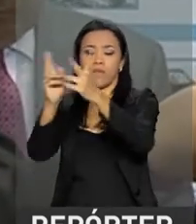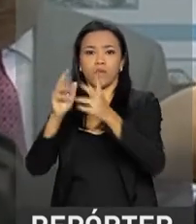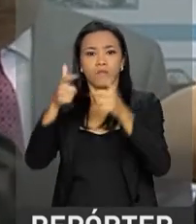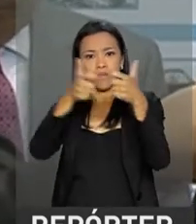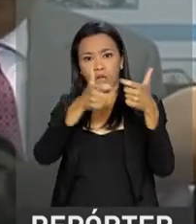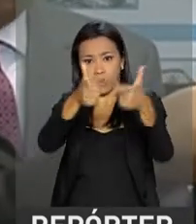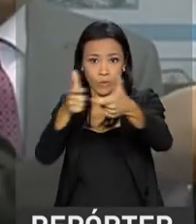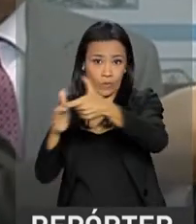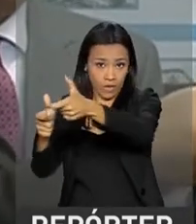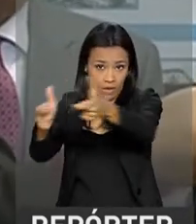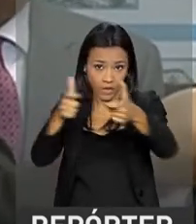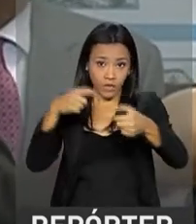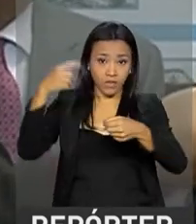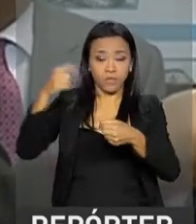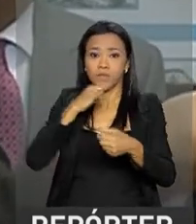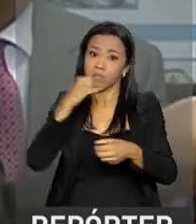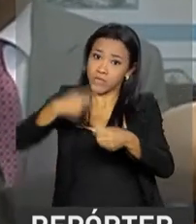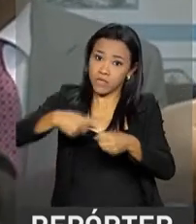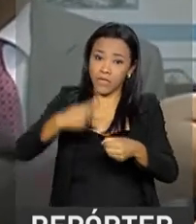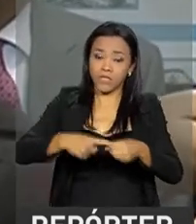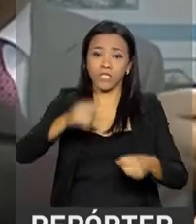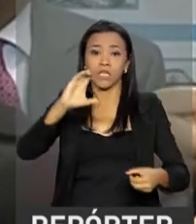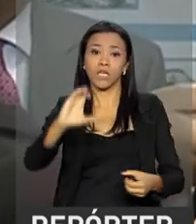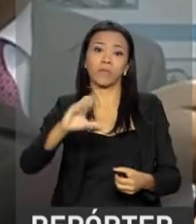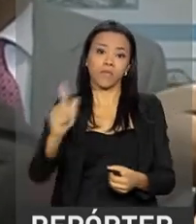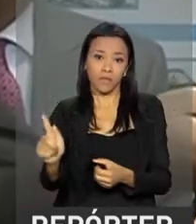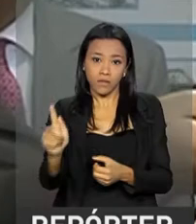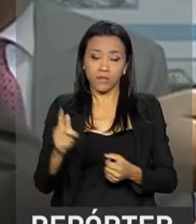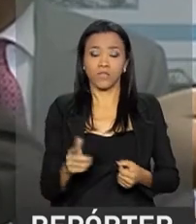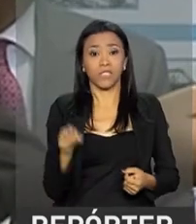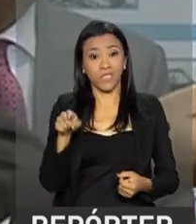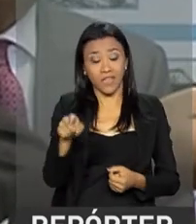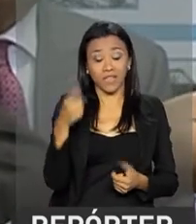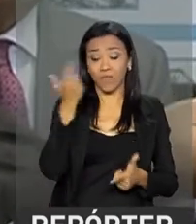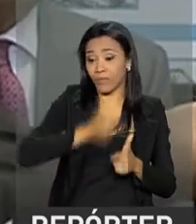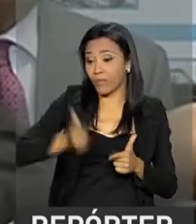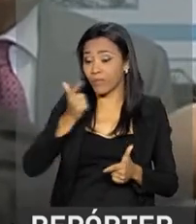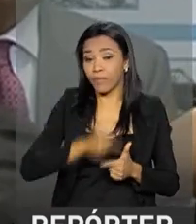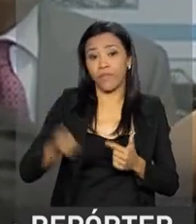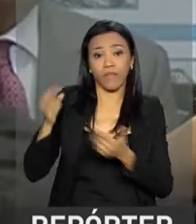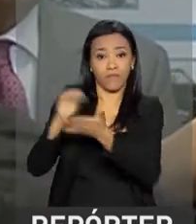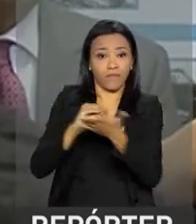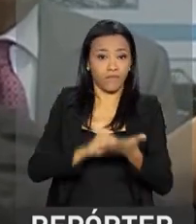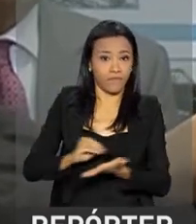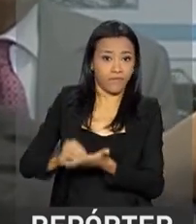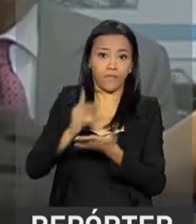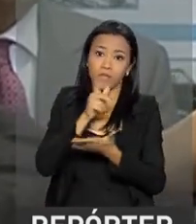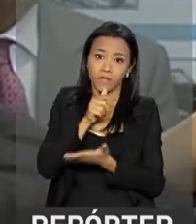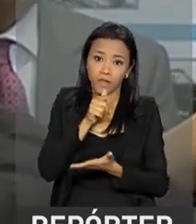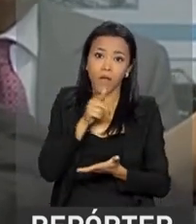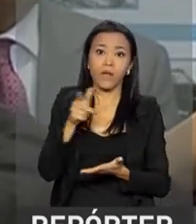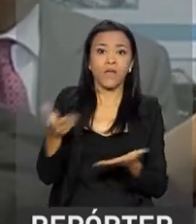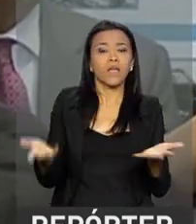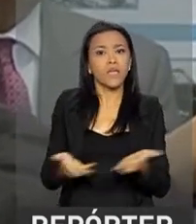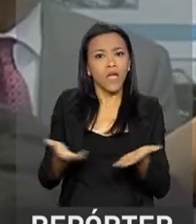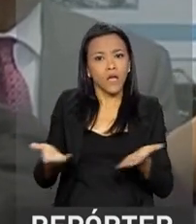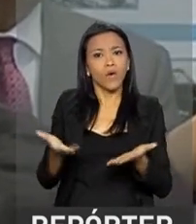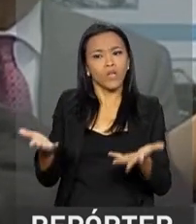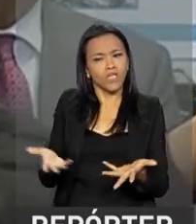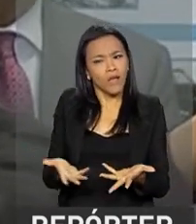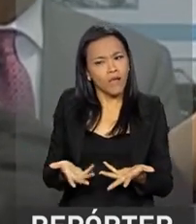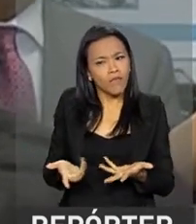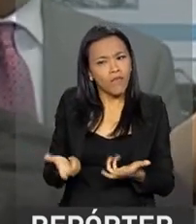de campina grande que estava em colapso e neste momento já eleva se a um estado de normalidade